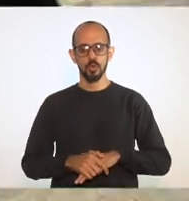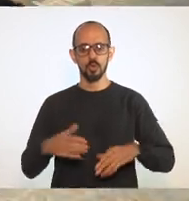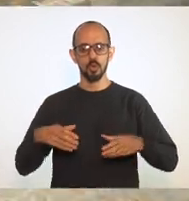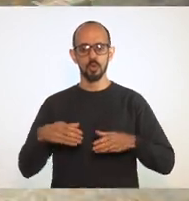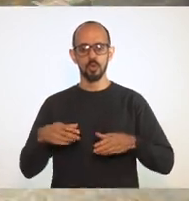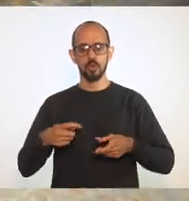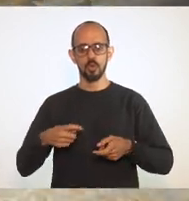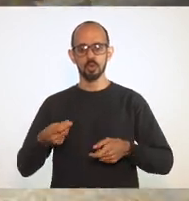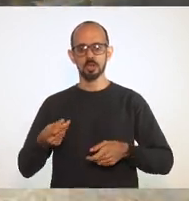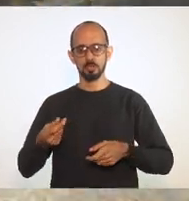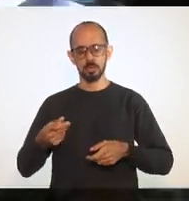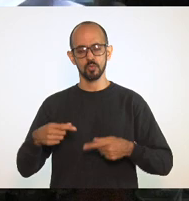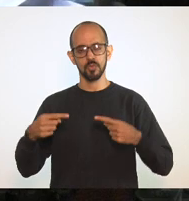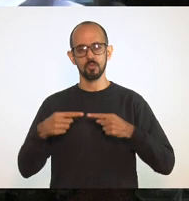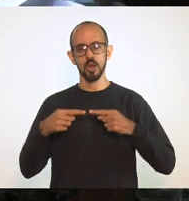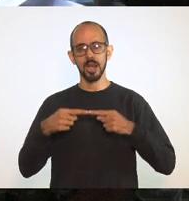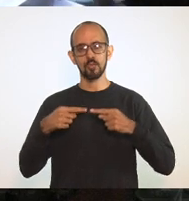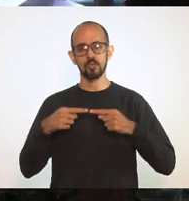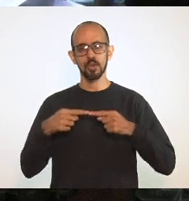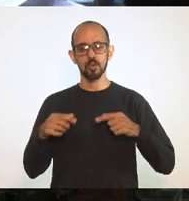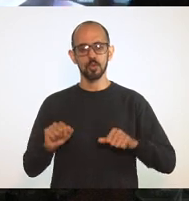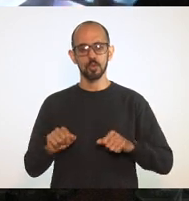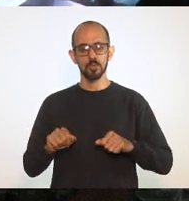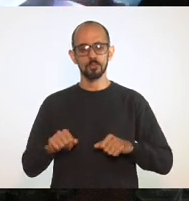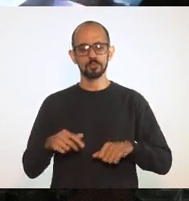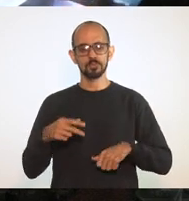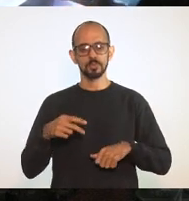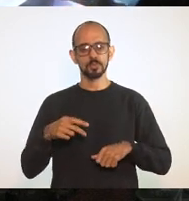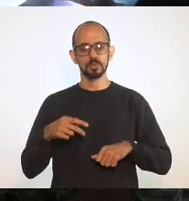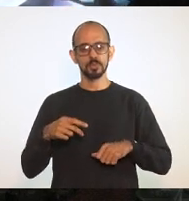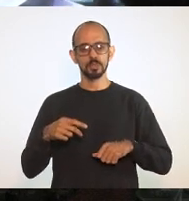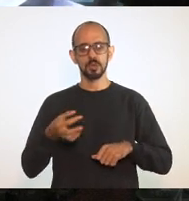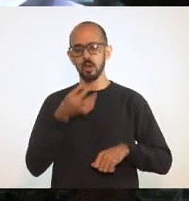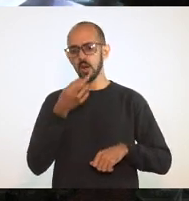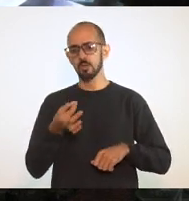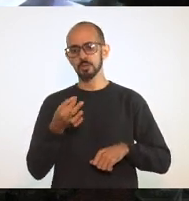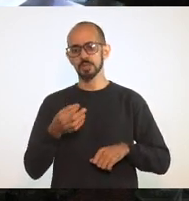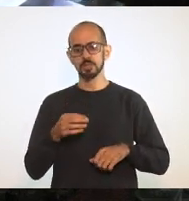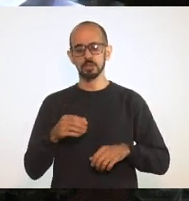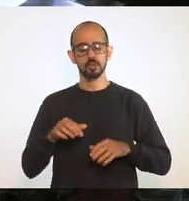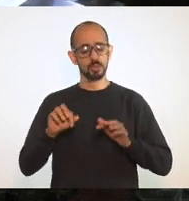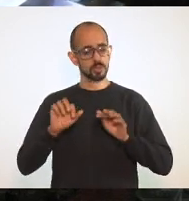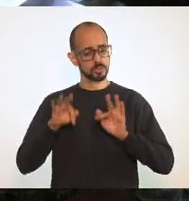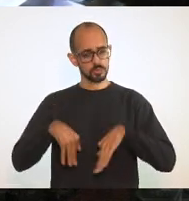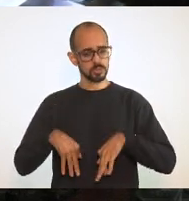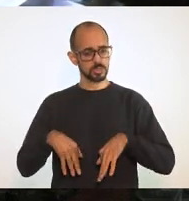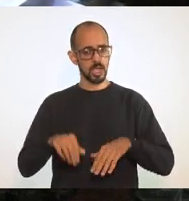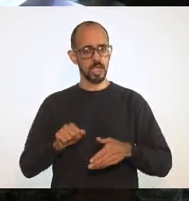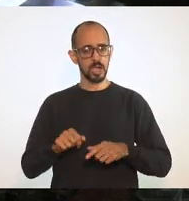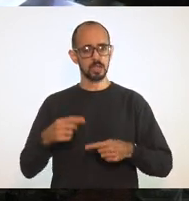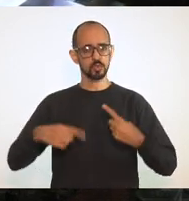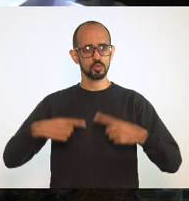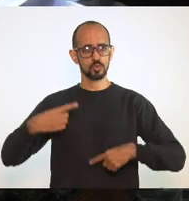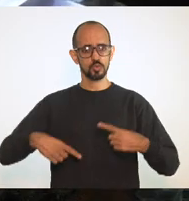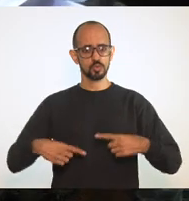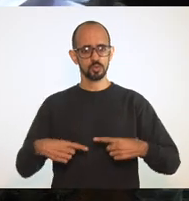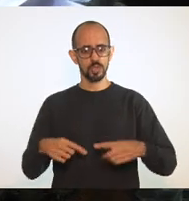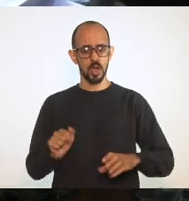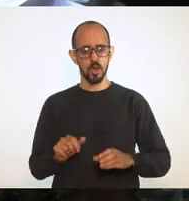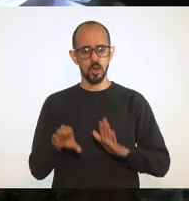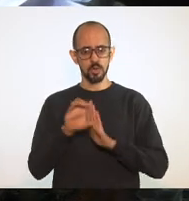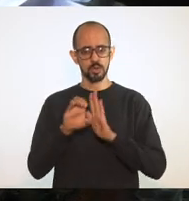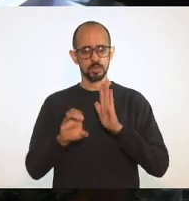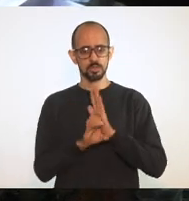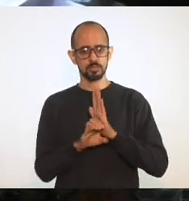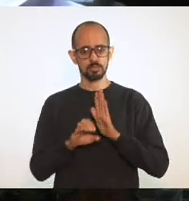Orçamento. Favorável. Os pareceres emitidos em discussão. Não havendo ninguém queira discutir, encerrada a discussão, a presente proposta recebeu 8 emendas e retorna